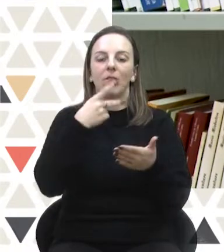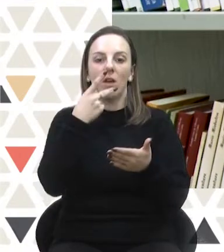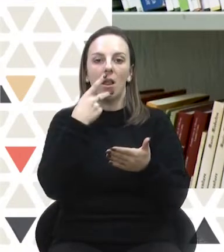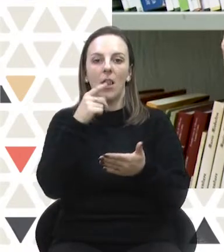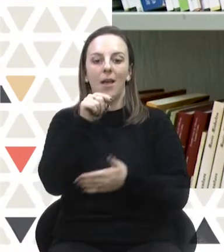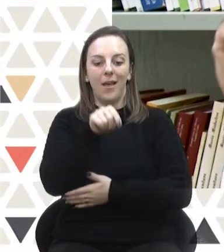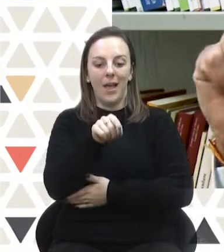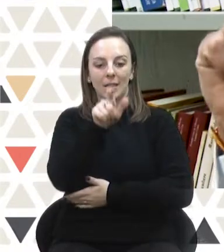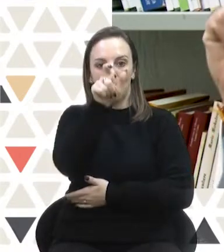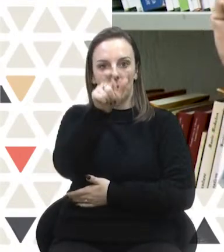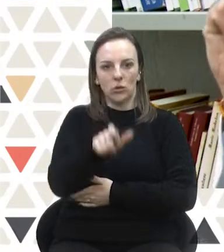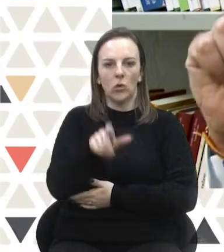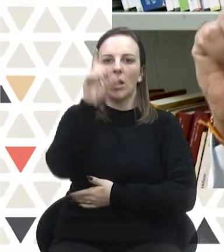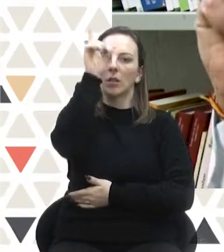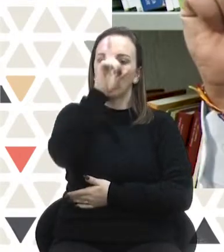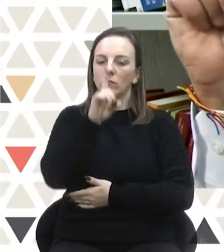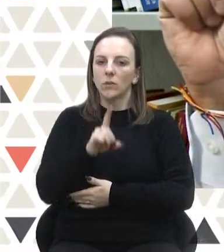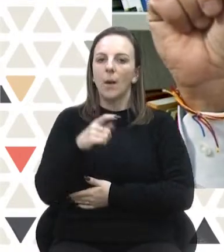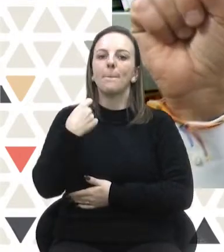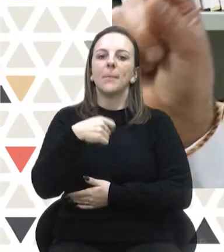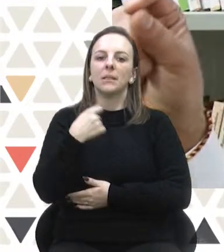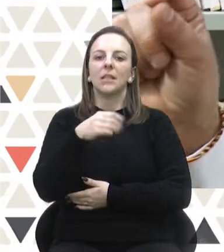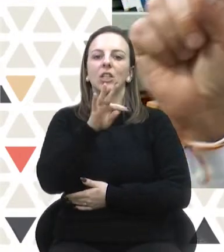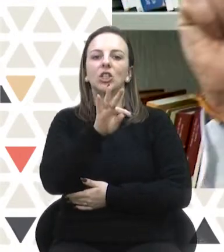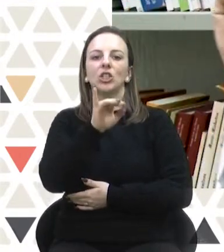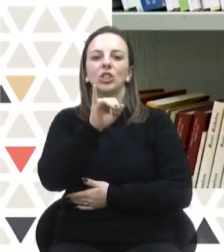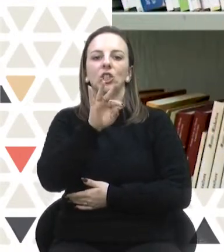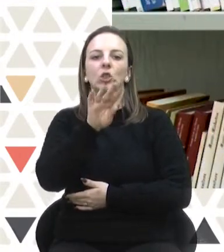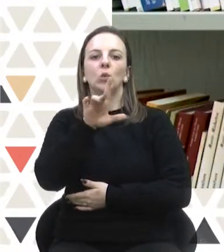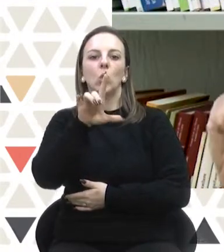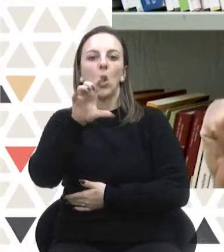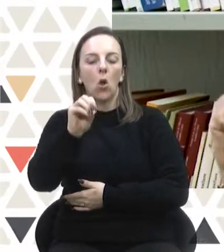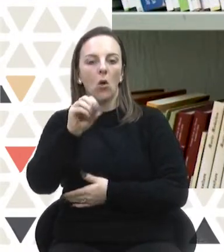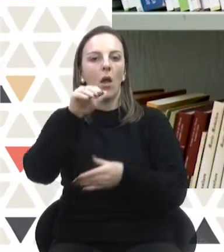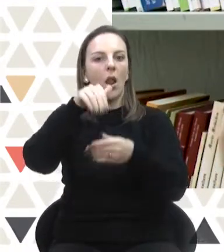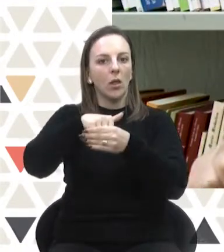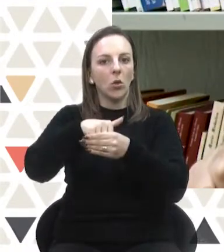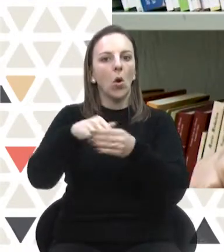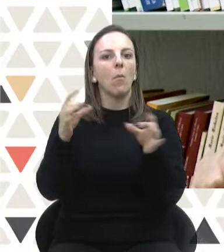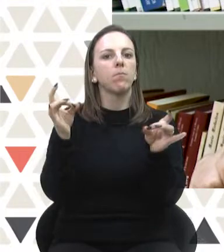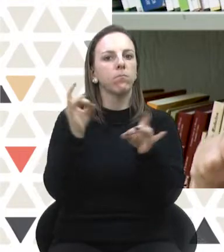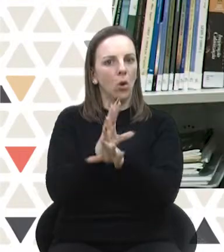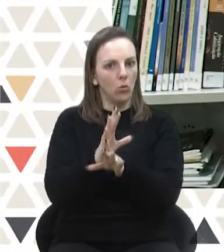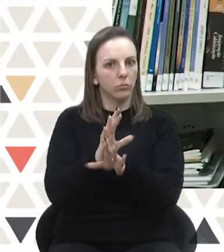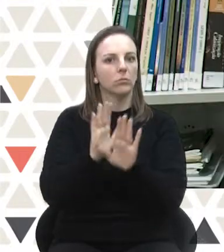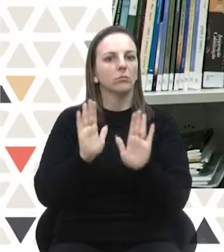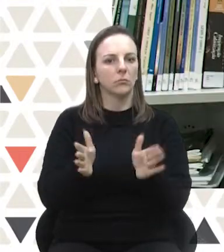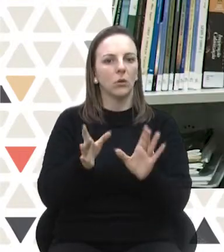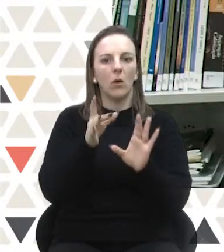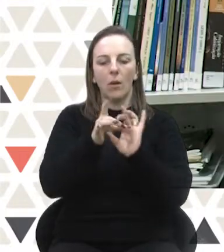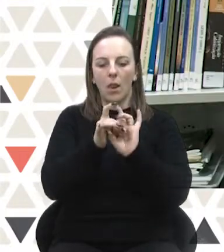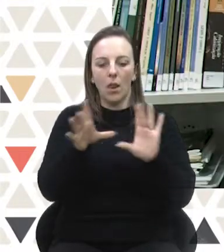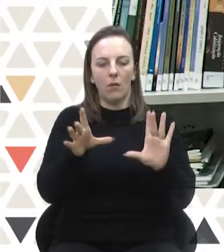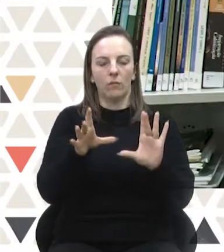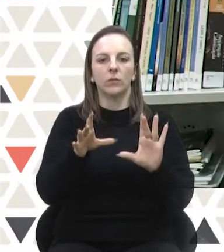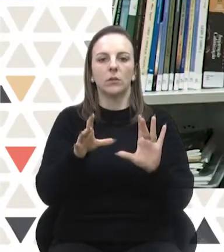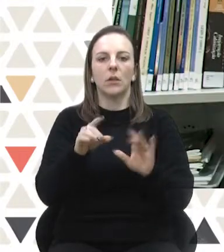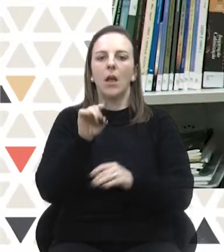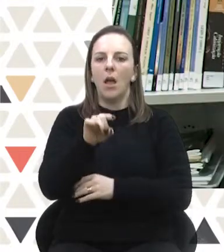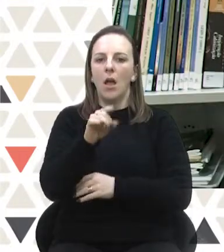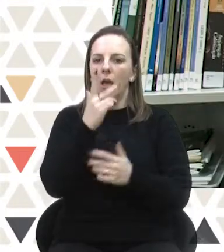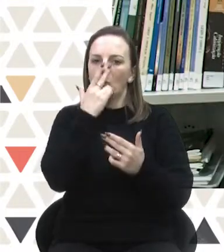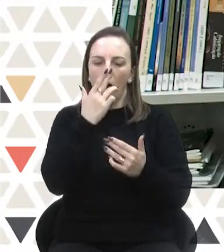destacar que esse eleitora com deficiência, ele precisa ter o título apto. Então, esse eleitor se